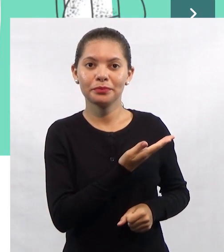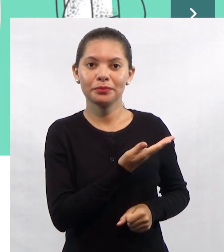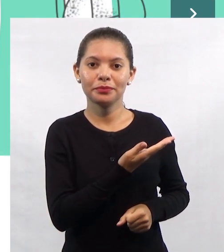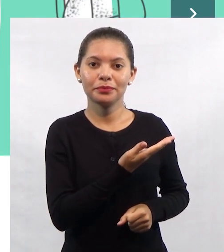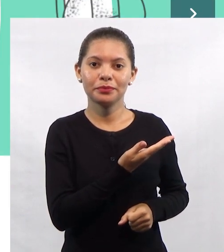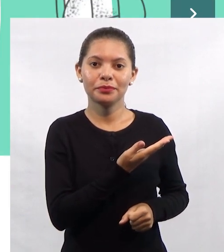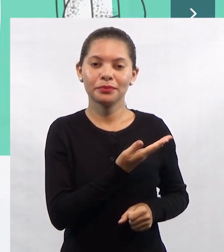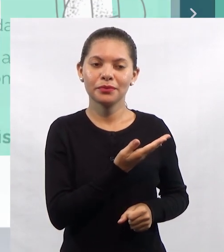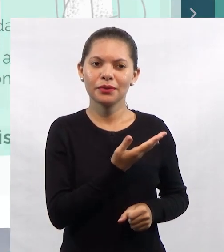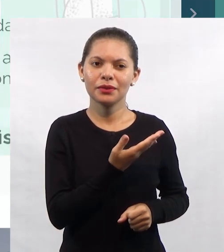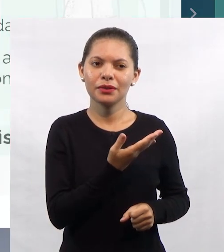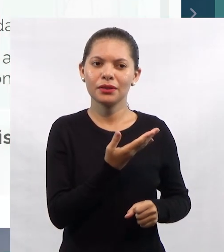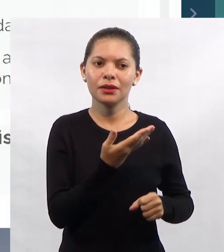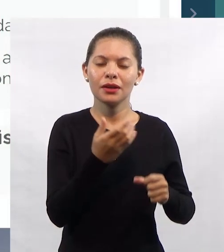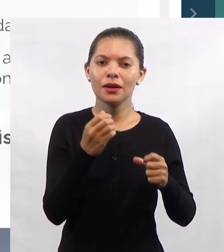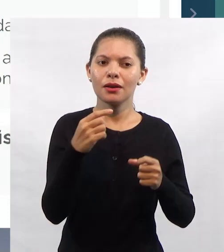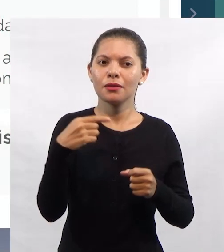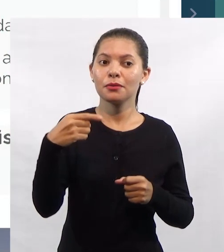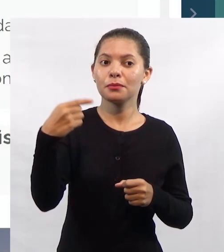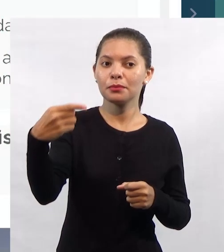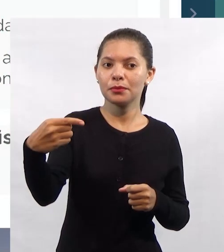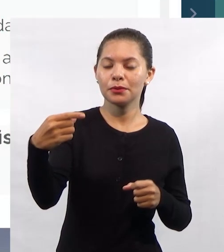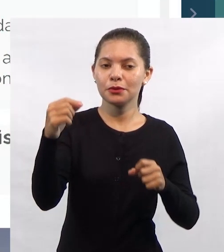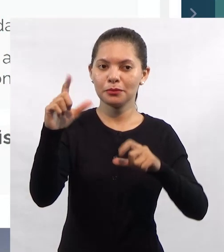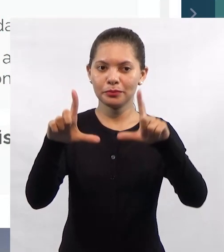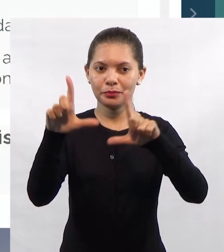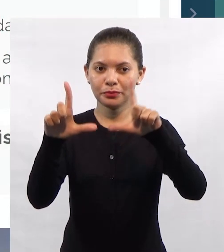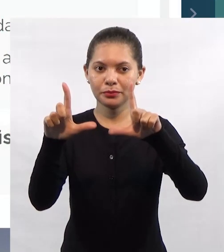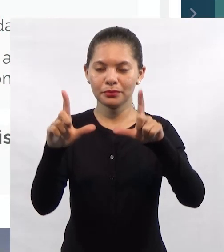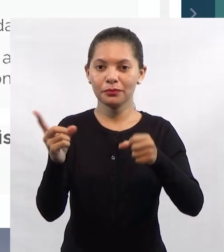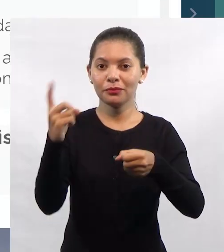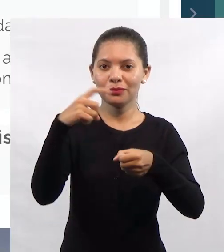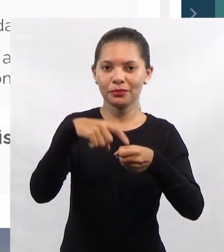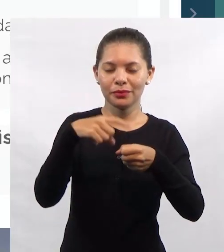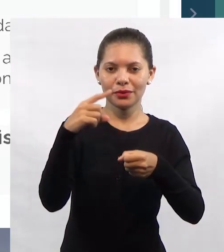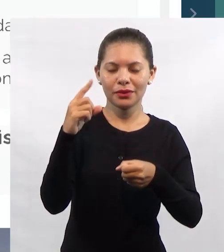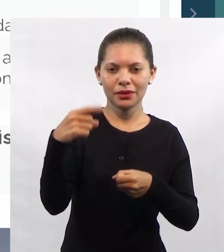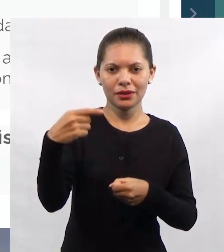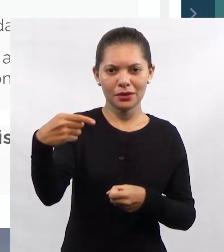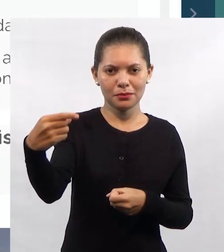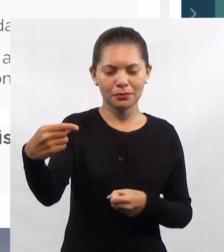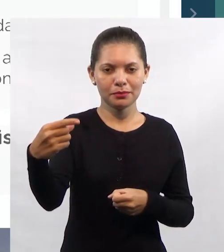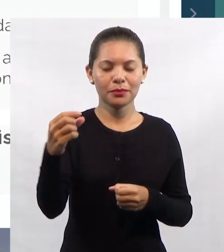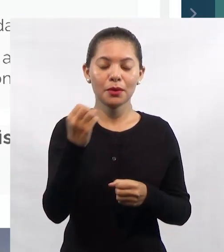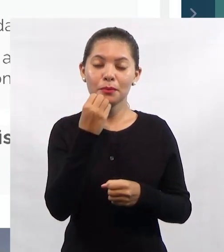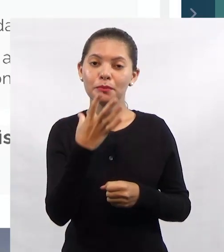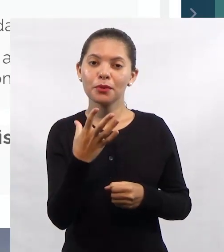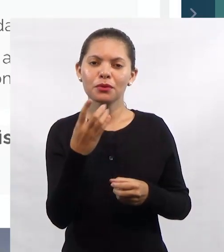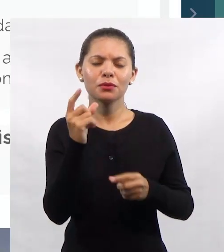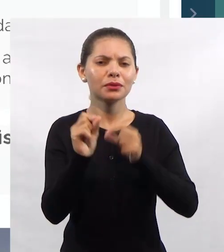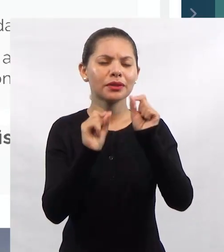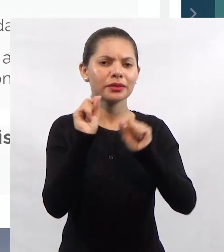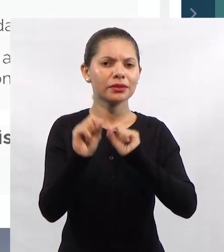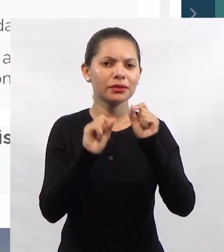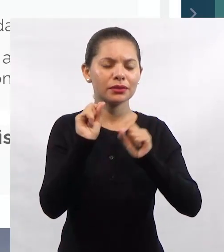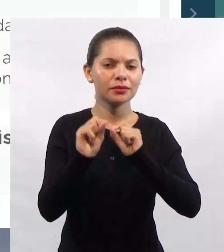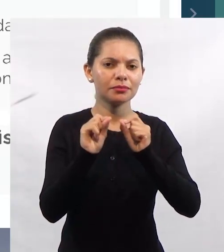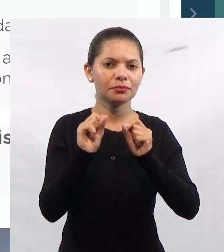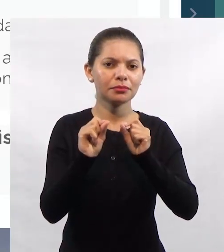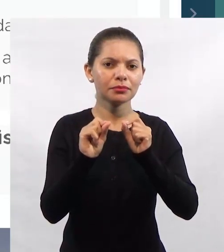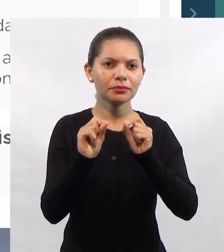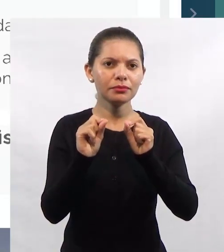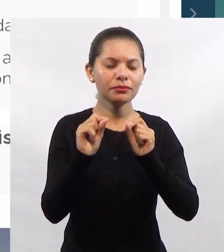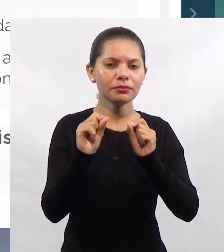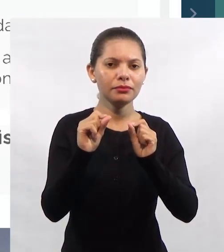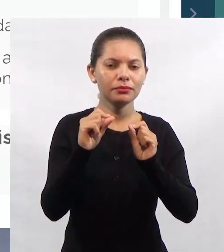Bom, acho que a gente não vai conseguir ver, mas a gente passa para o próximo, sem problema, eu volto ali daqui a pouquinho. Bom, o que